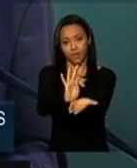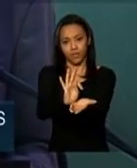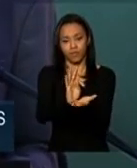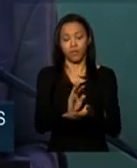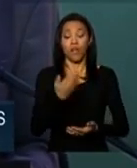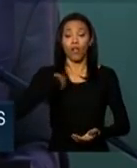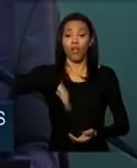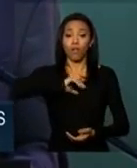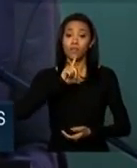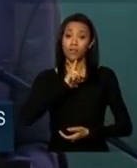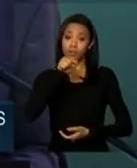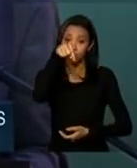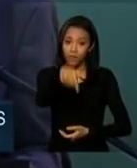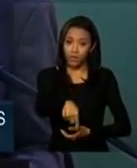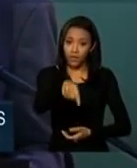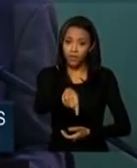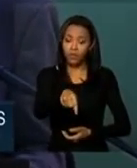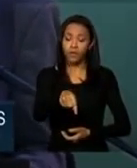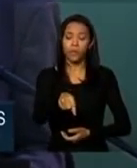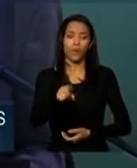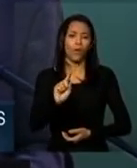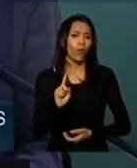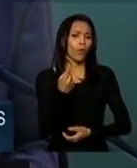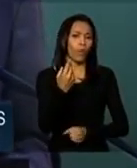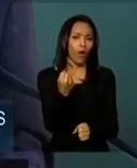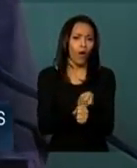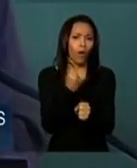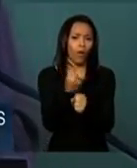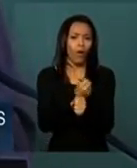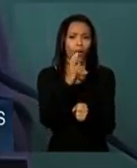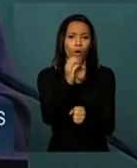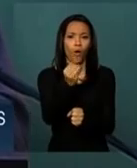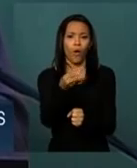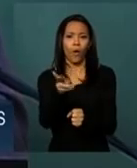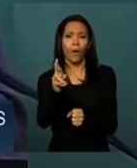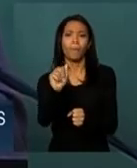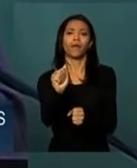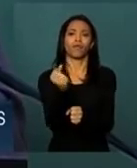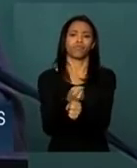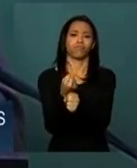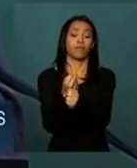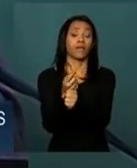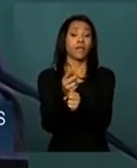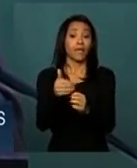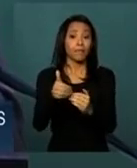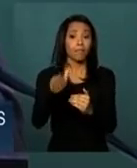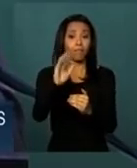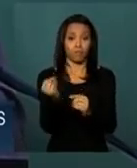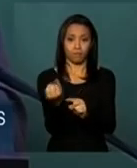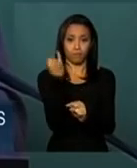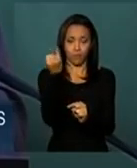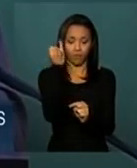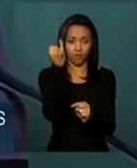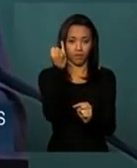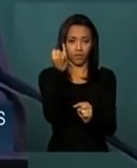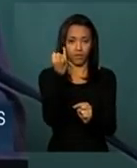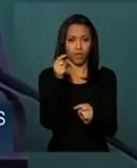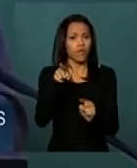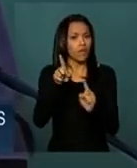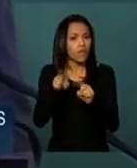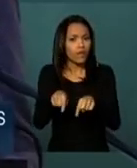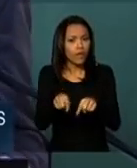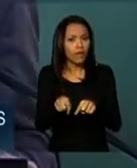aqui uma obra que é uma obra por demais importante, que é exatamente a